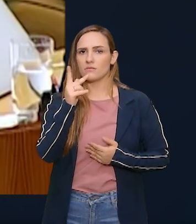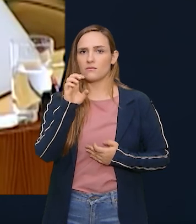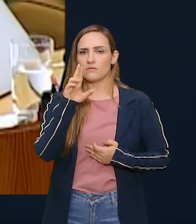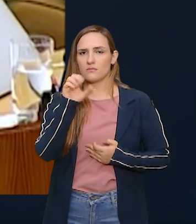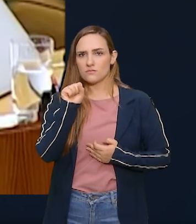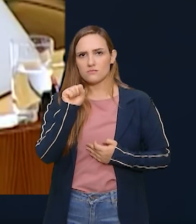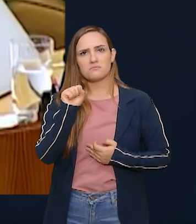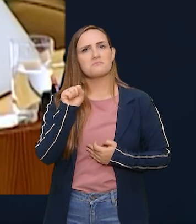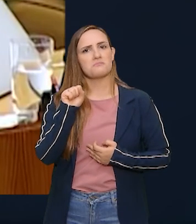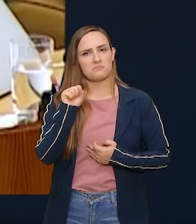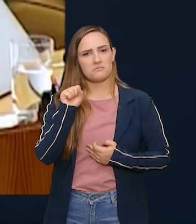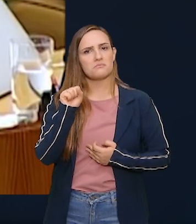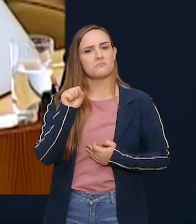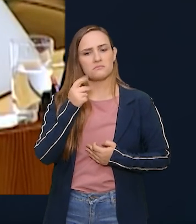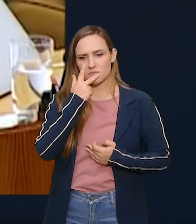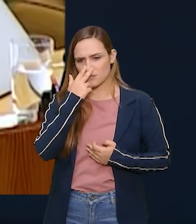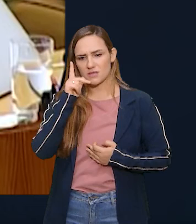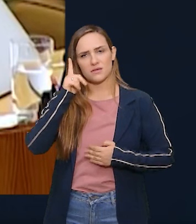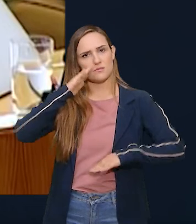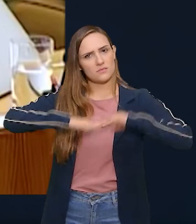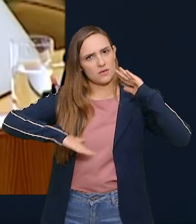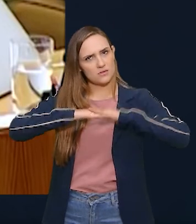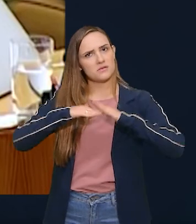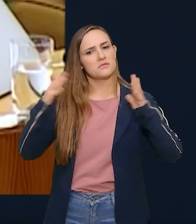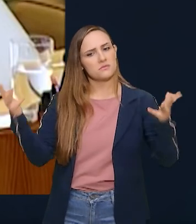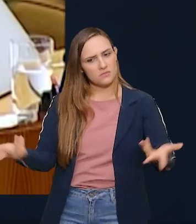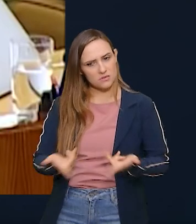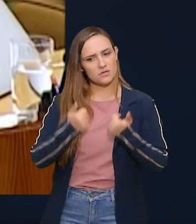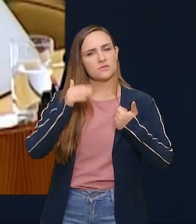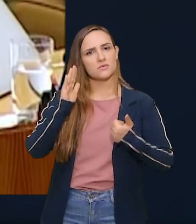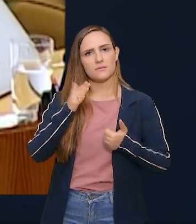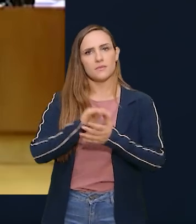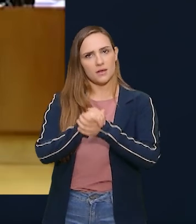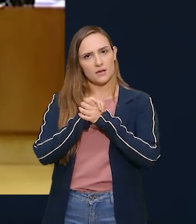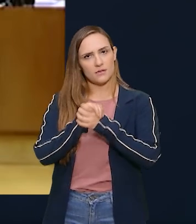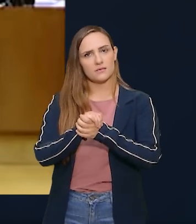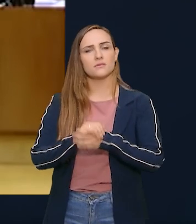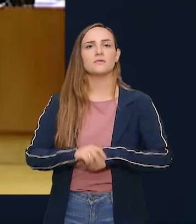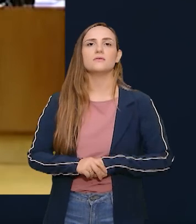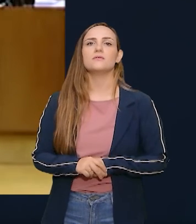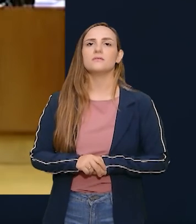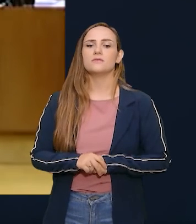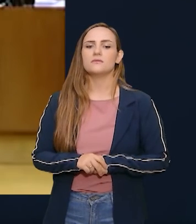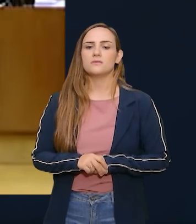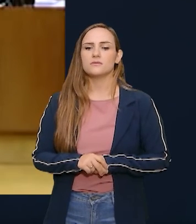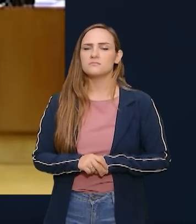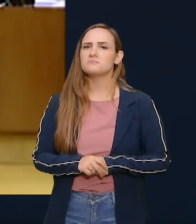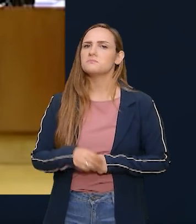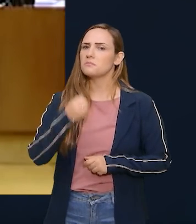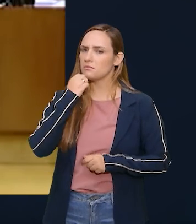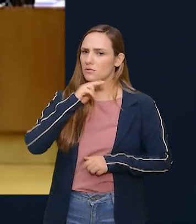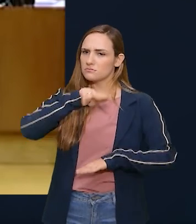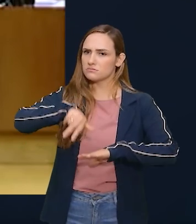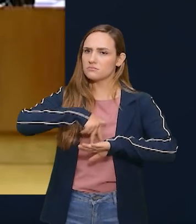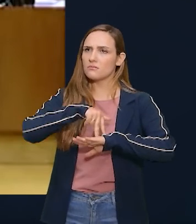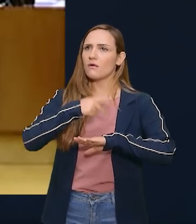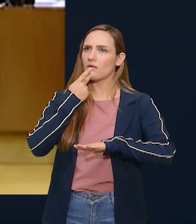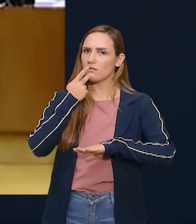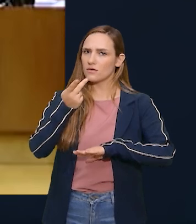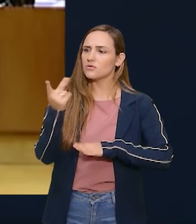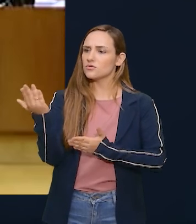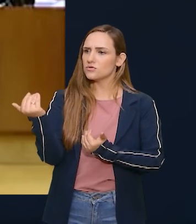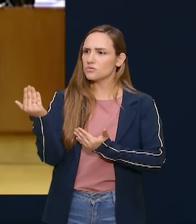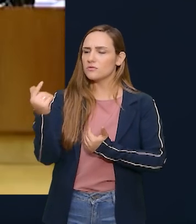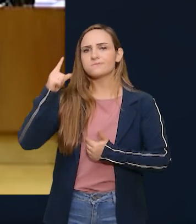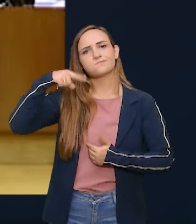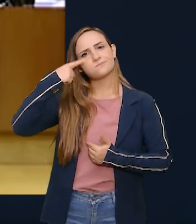Costa Ribeiro. Parecia um profissional experiente. Parabéns. Eu gostaria de saudar a belíssima sustentação